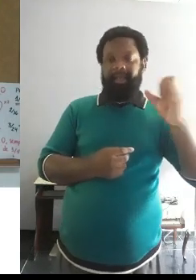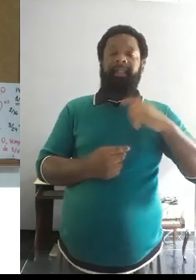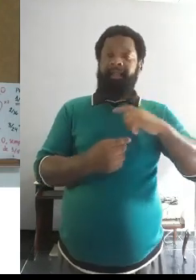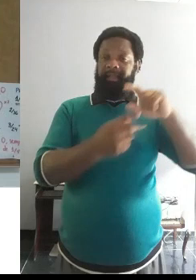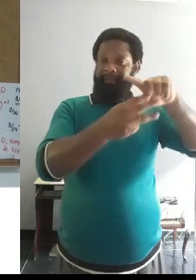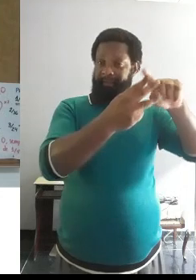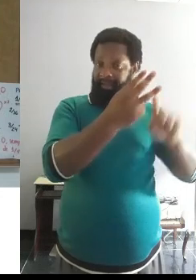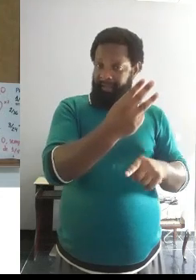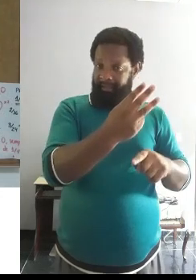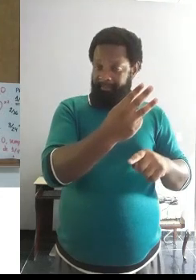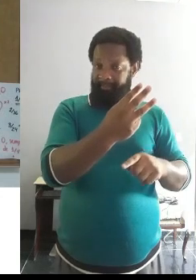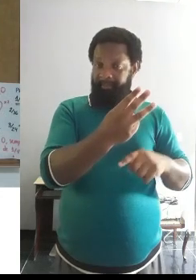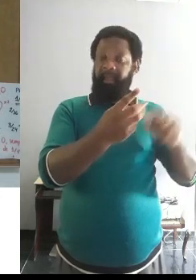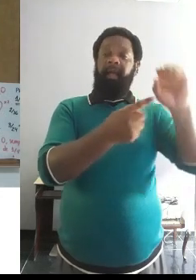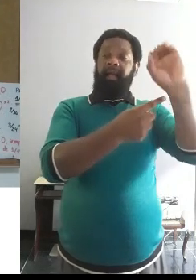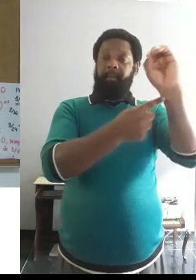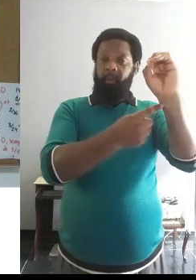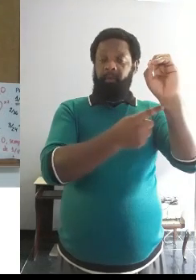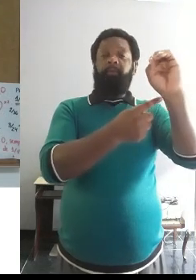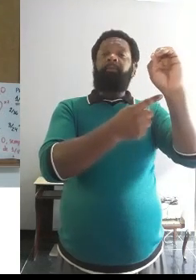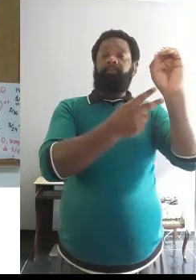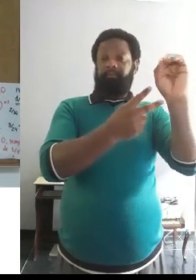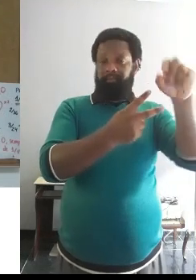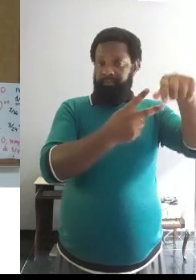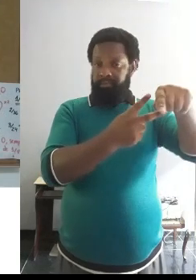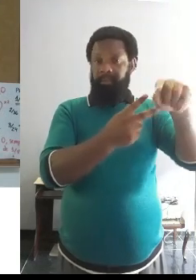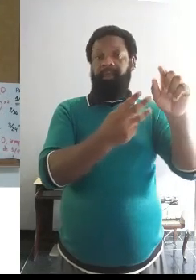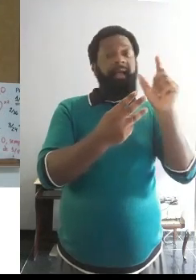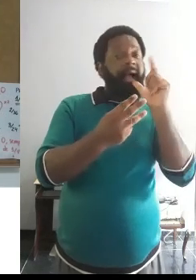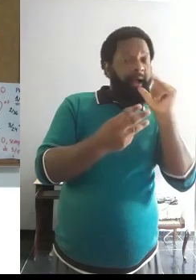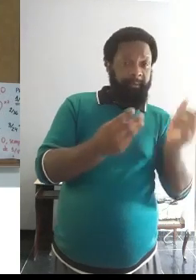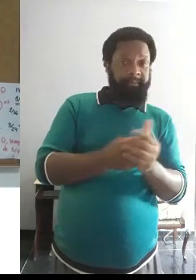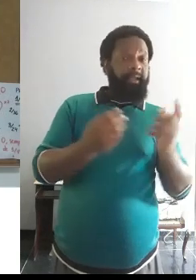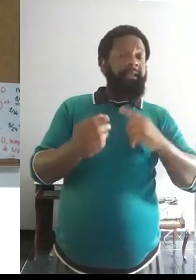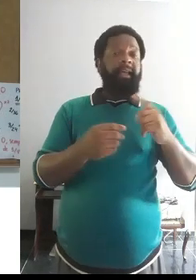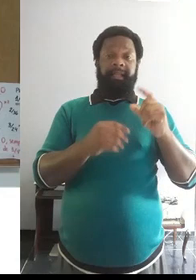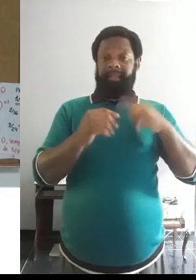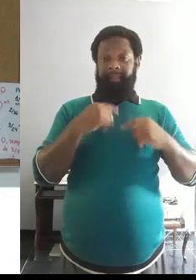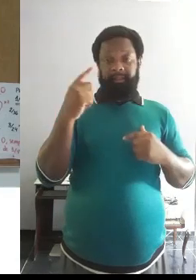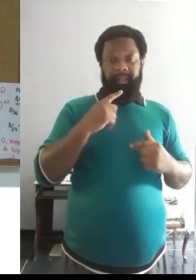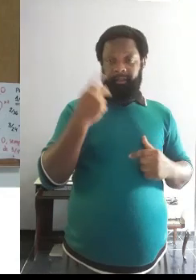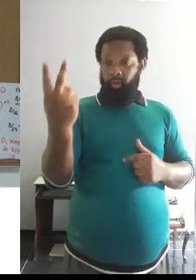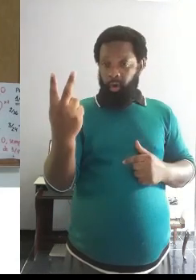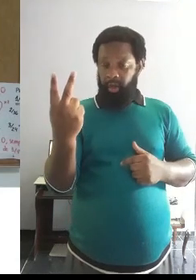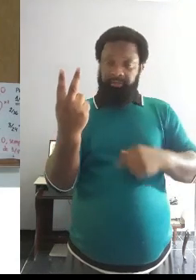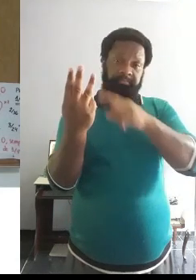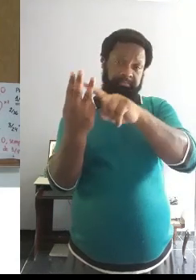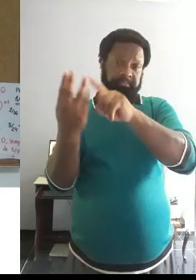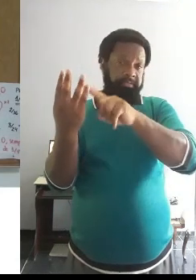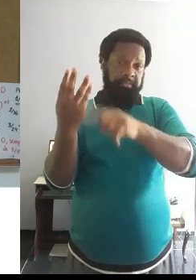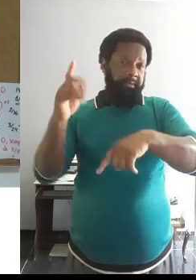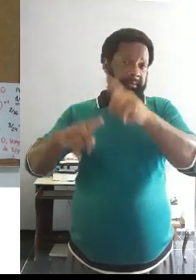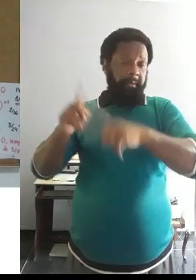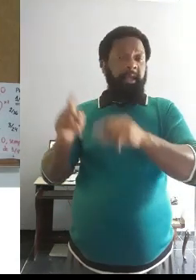tem hidrogênio e tem oxigênio. E água, como a gente já disse, tem hidrogênio e tem oxigênio. Então, quando eu tenho 2 ou mais